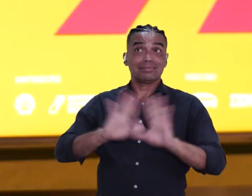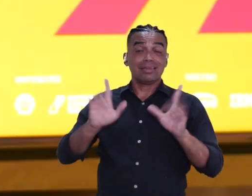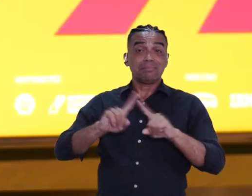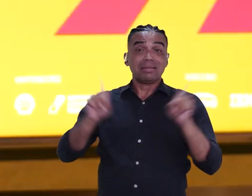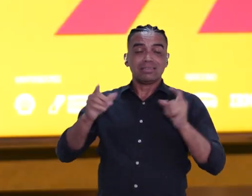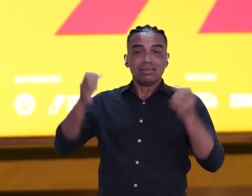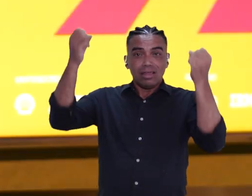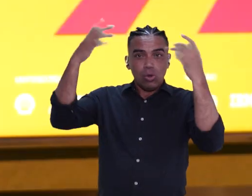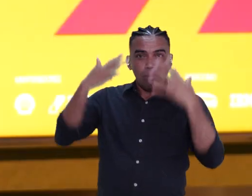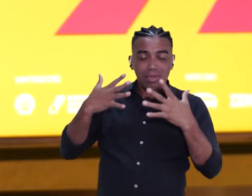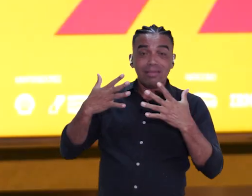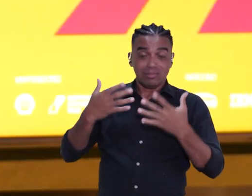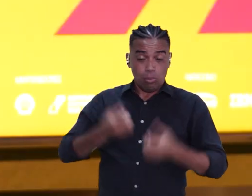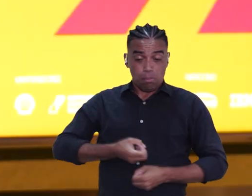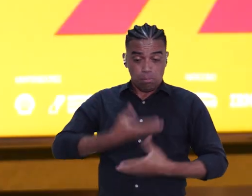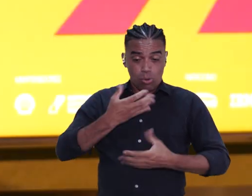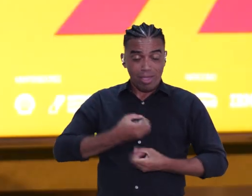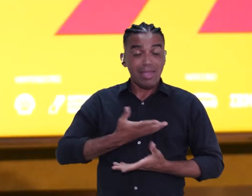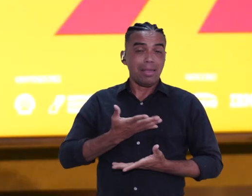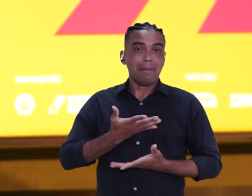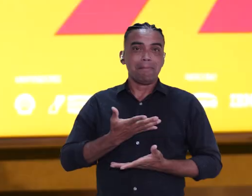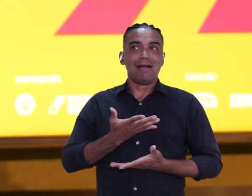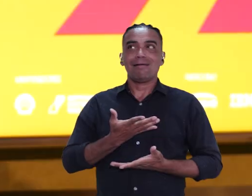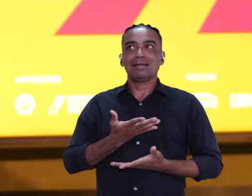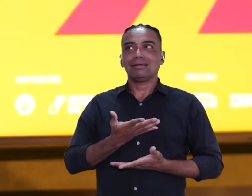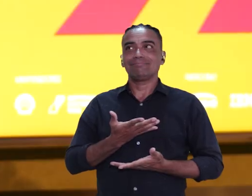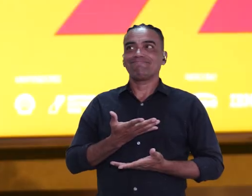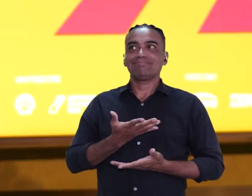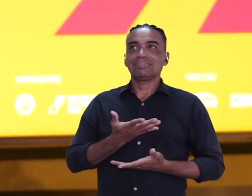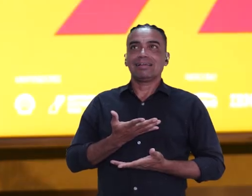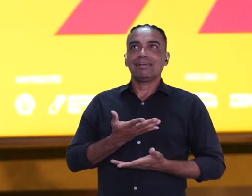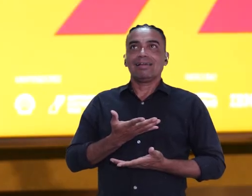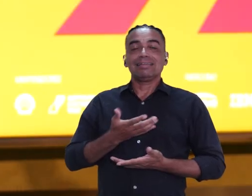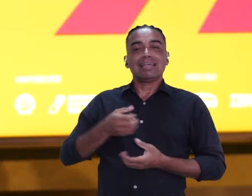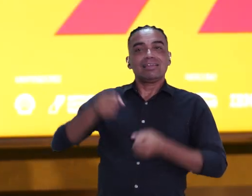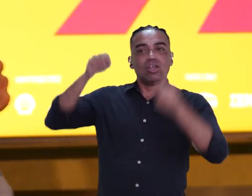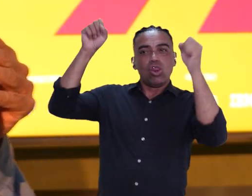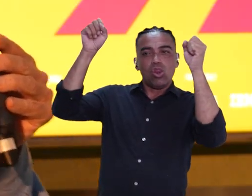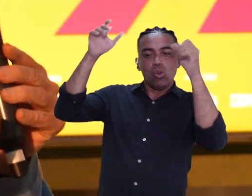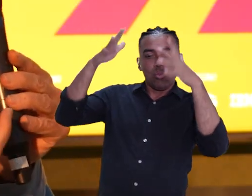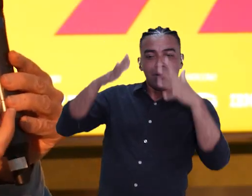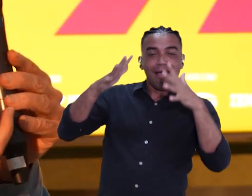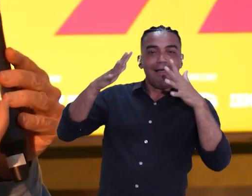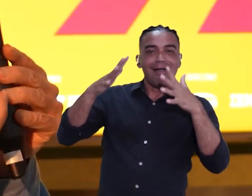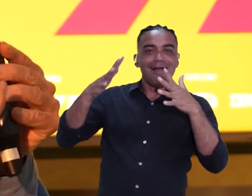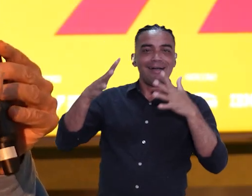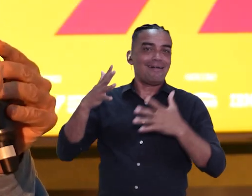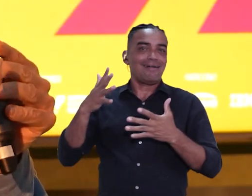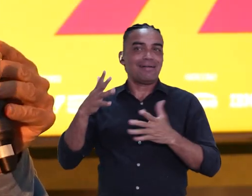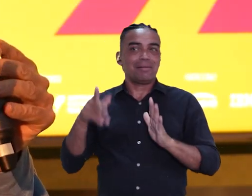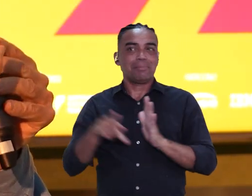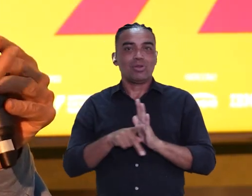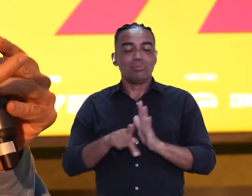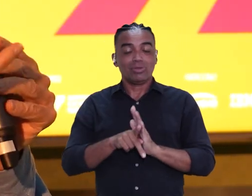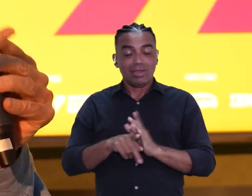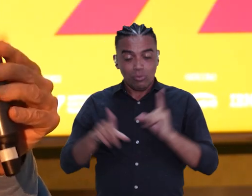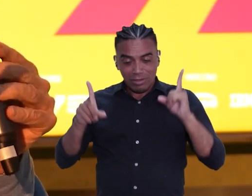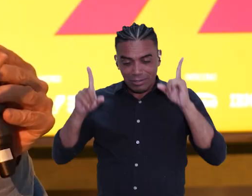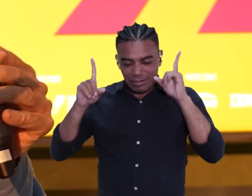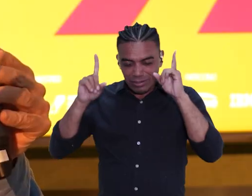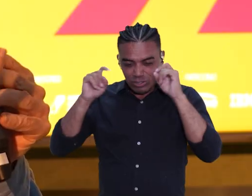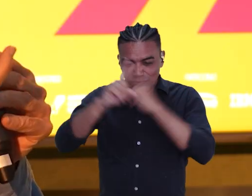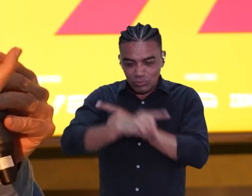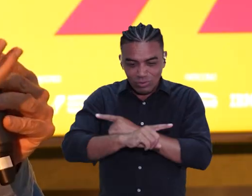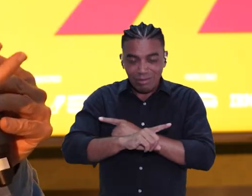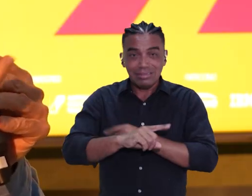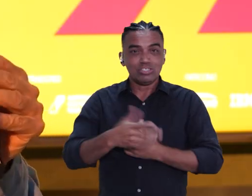O poema tem essa propriedade de iluminar esse estado de uma dificuldade